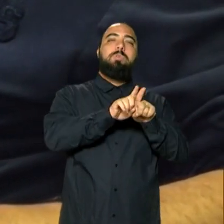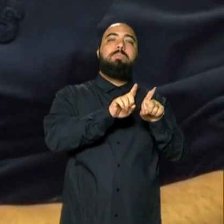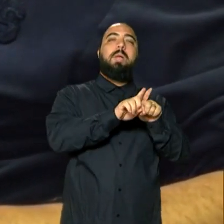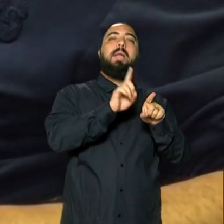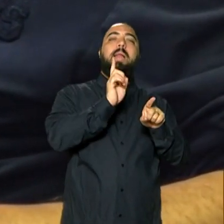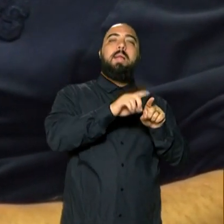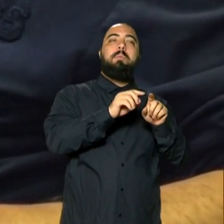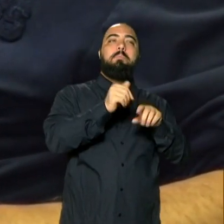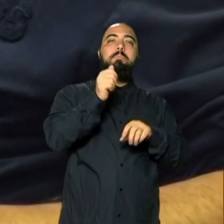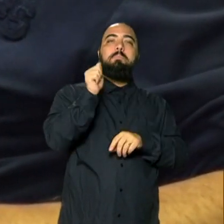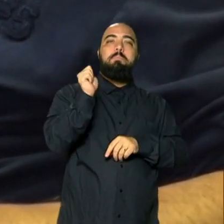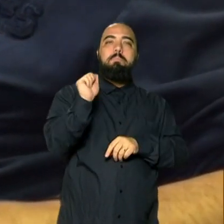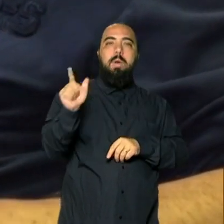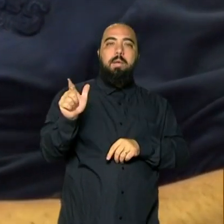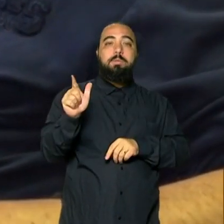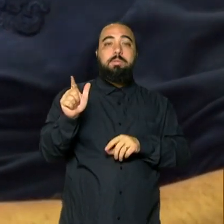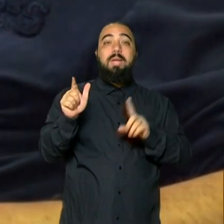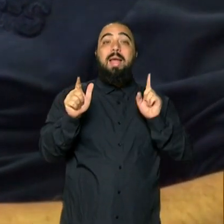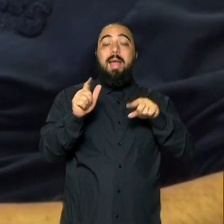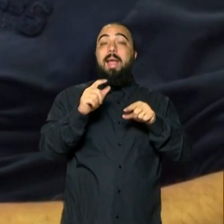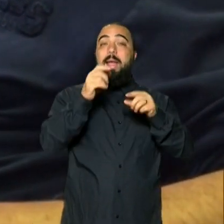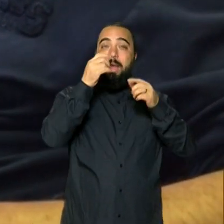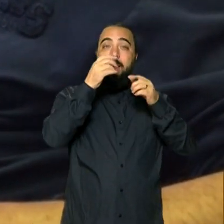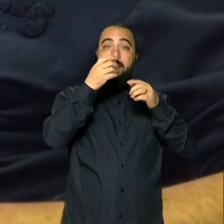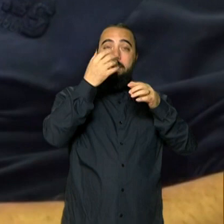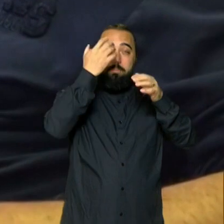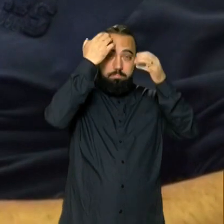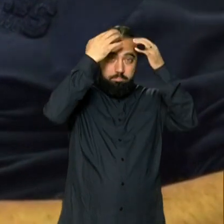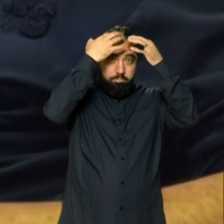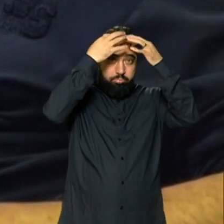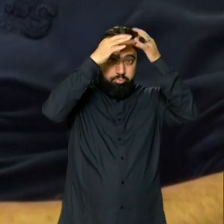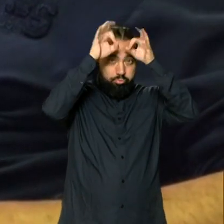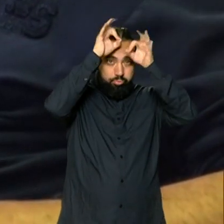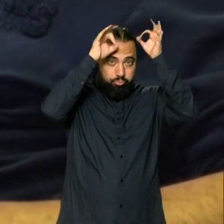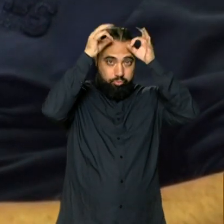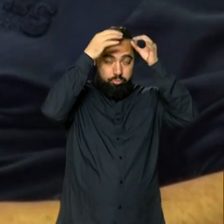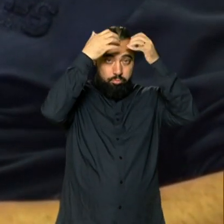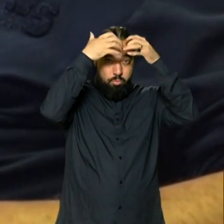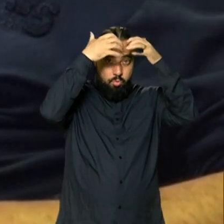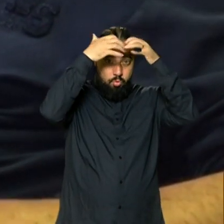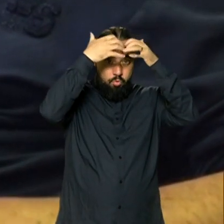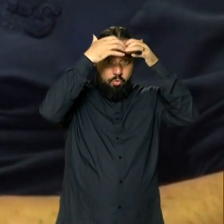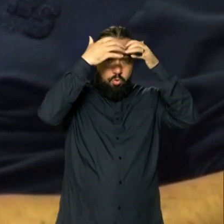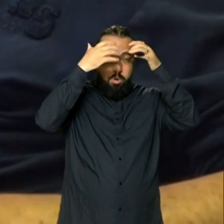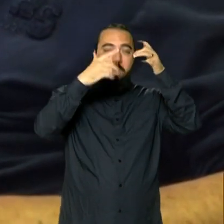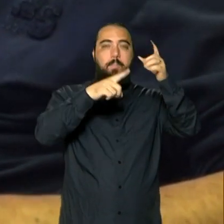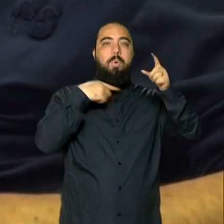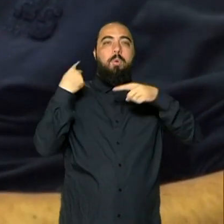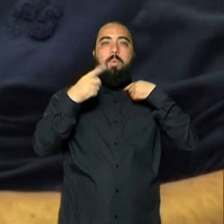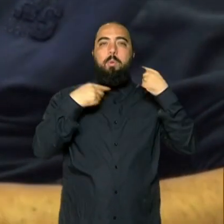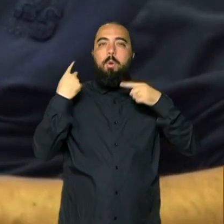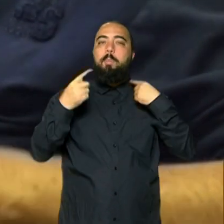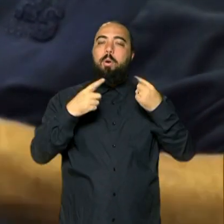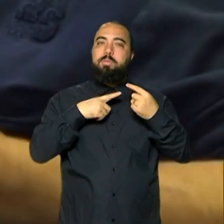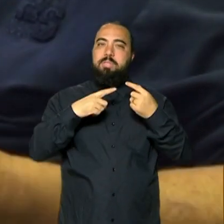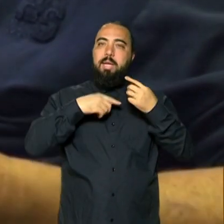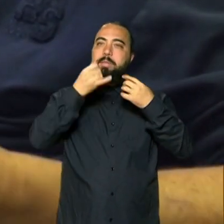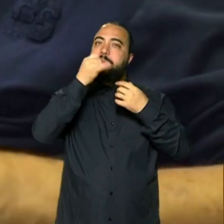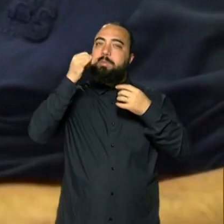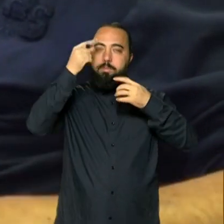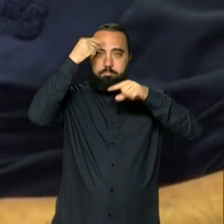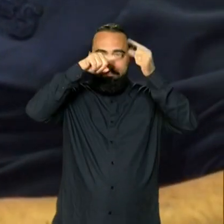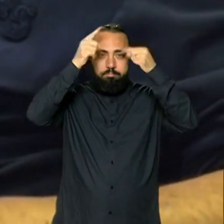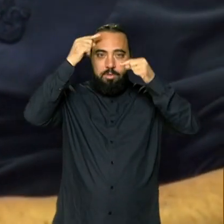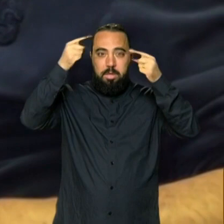neurônios que produzem dopamina, né? E aqui a gente vê que muitos deles morreram com a injeção da toxina. Aqui embaixo a gente tem um outro